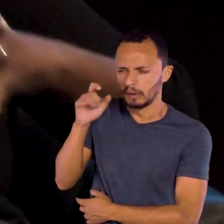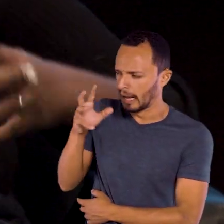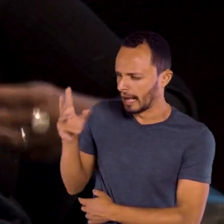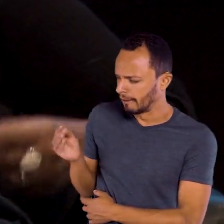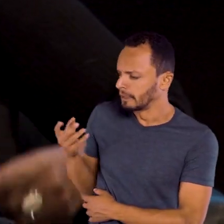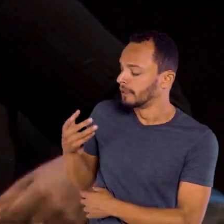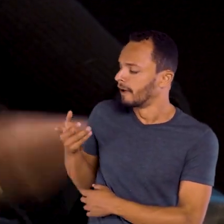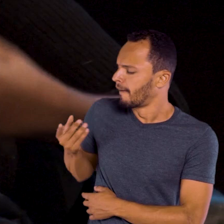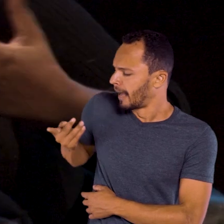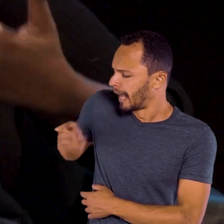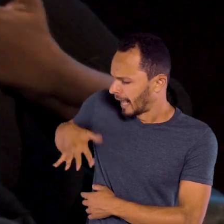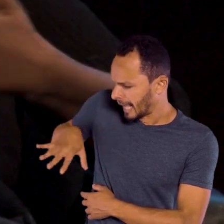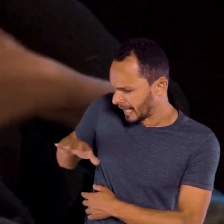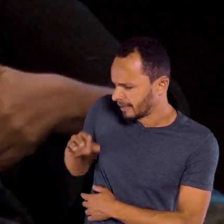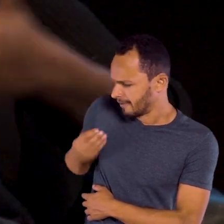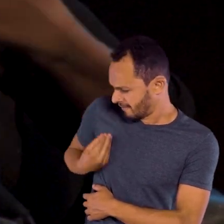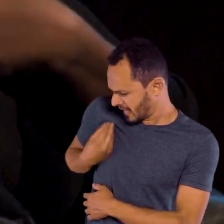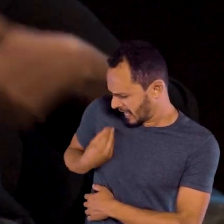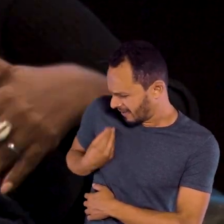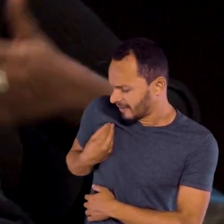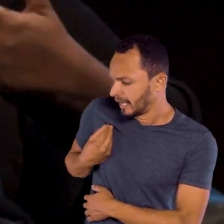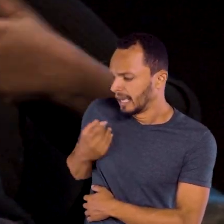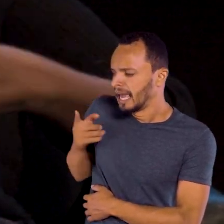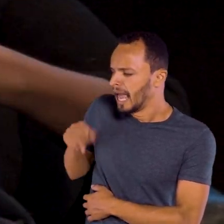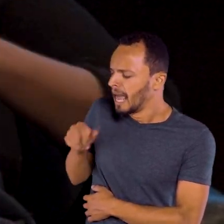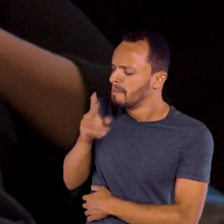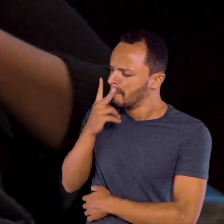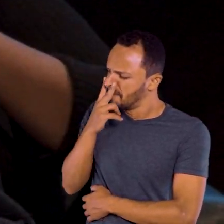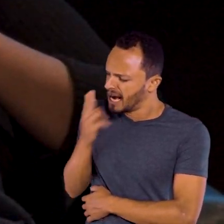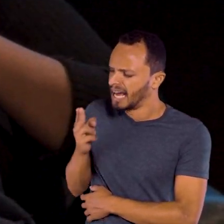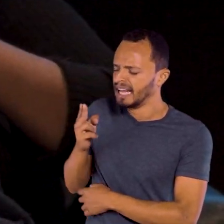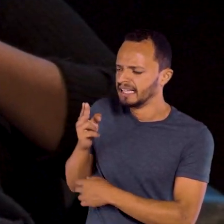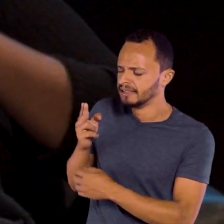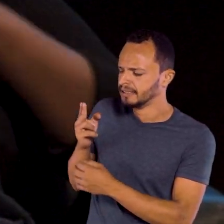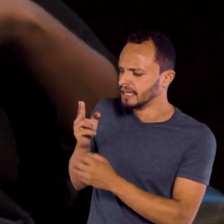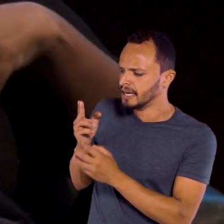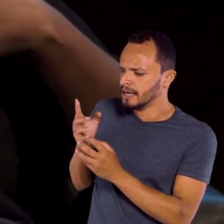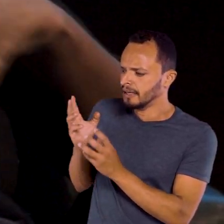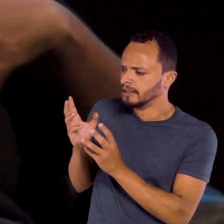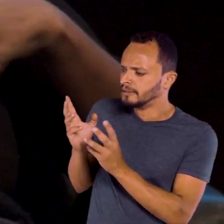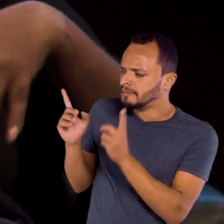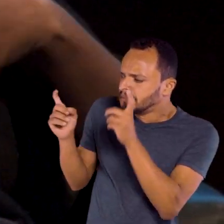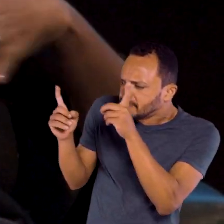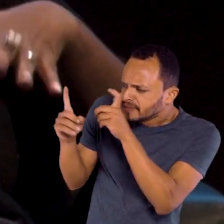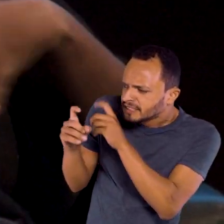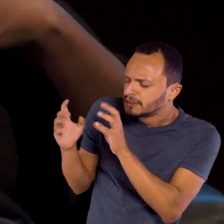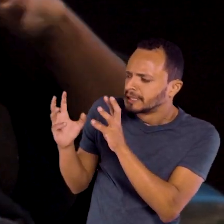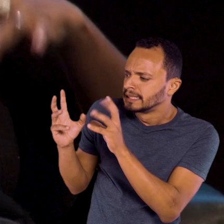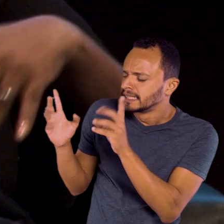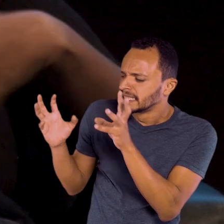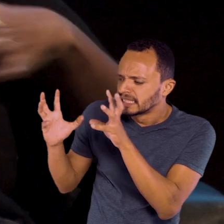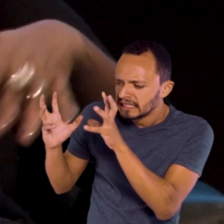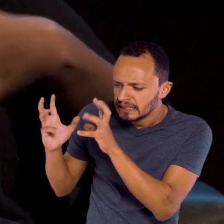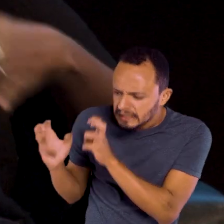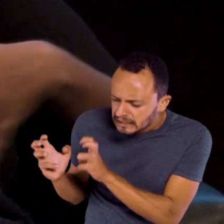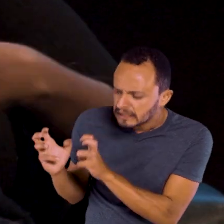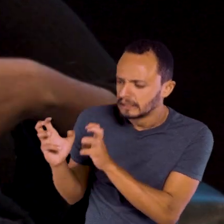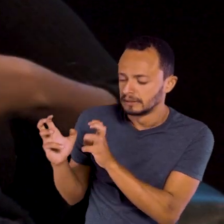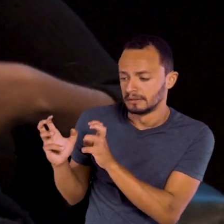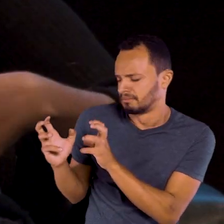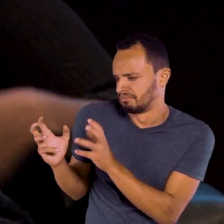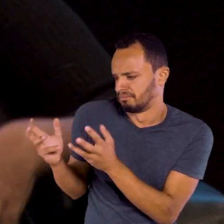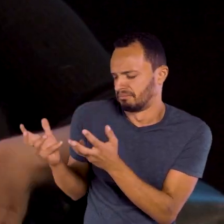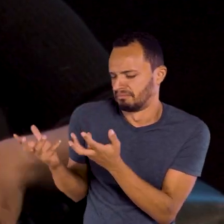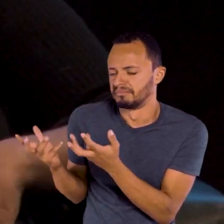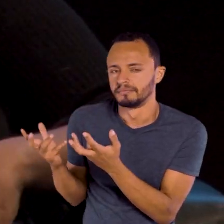incipiente, muito tosca, né? E, quando a gente mergulha na nossa historiografia e, quando a gente tenta, né, como dizia lá o Benjamin, né,